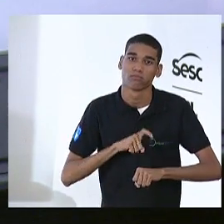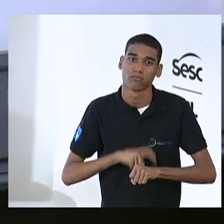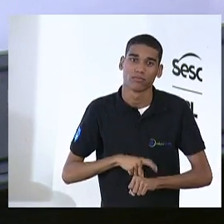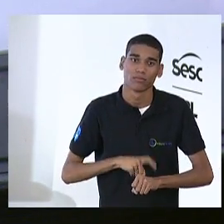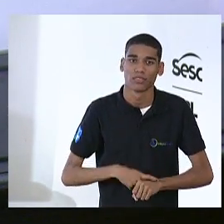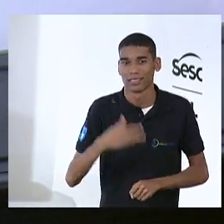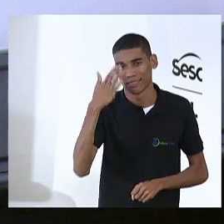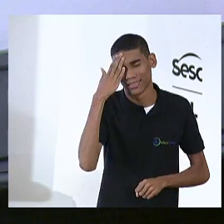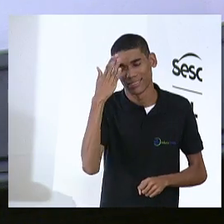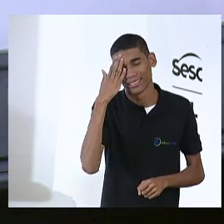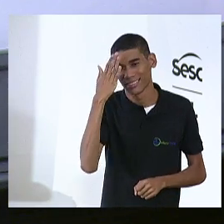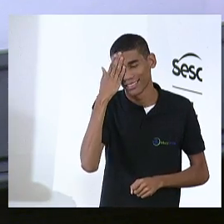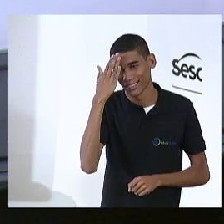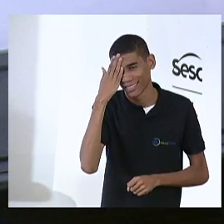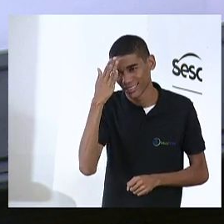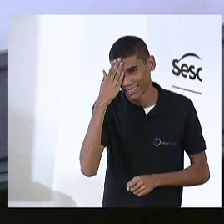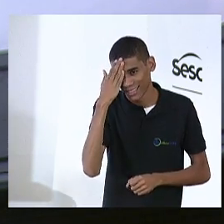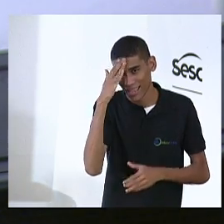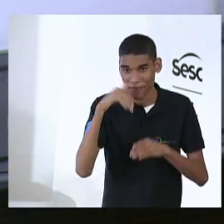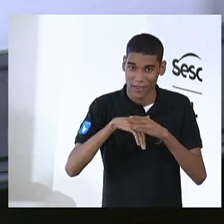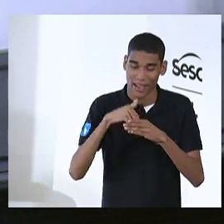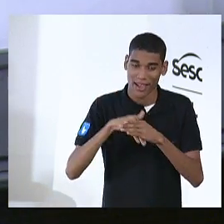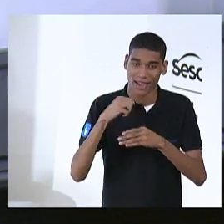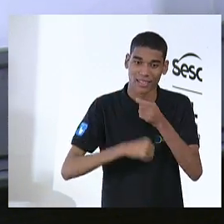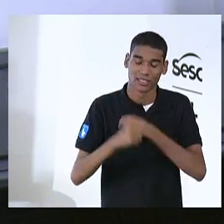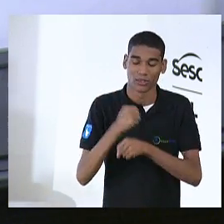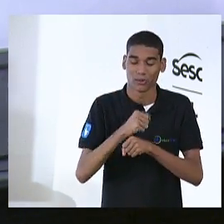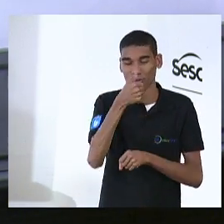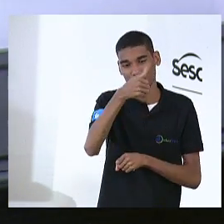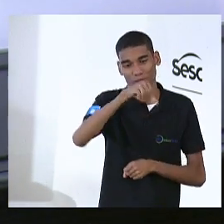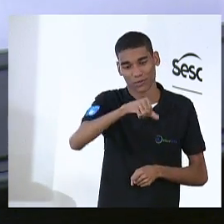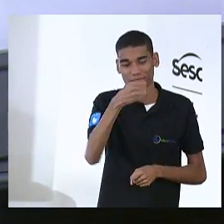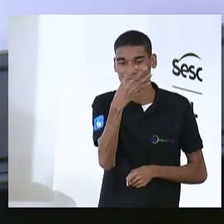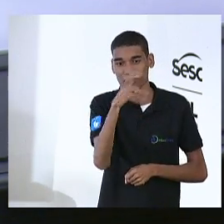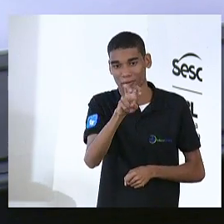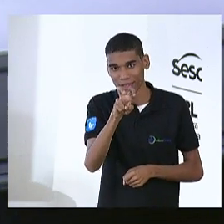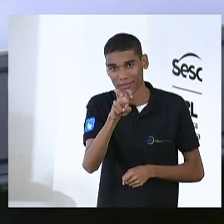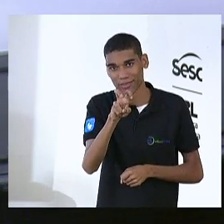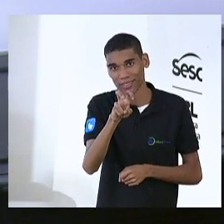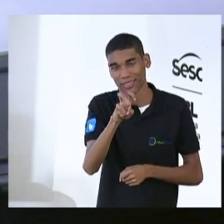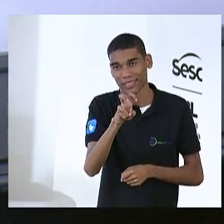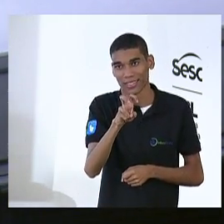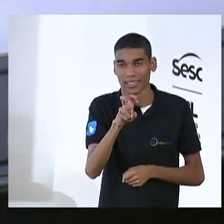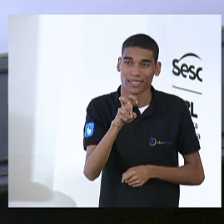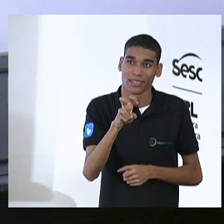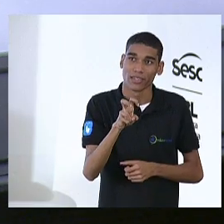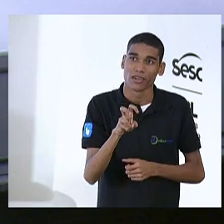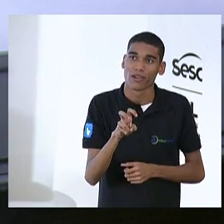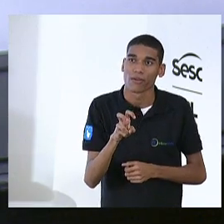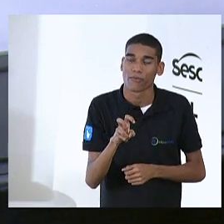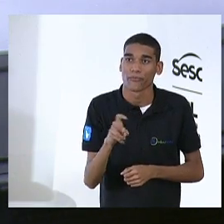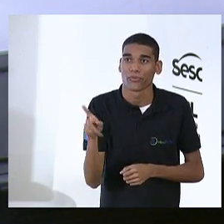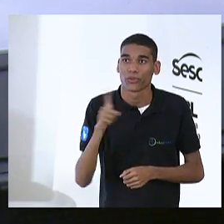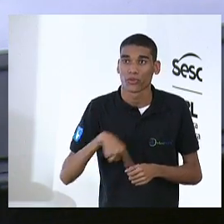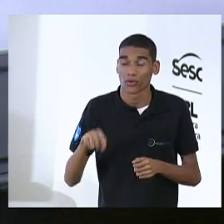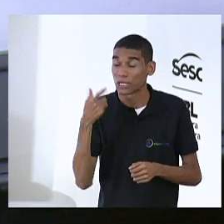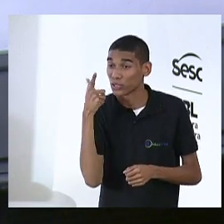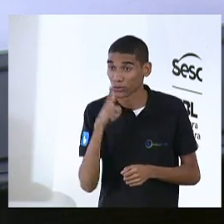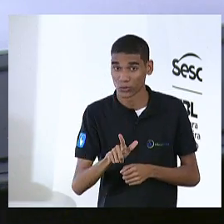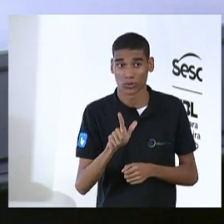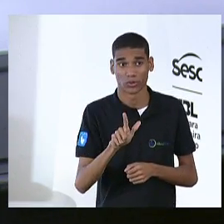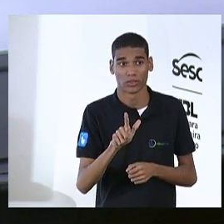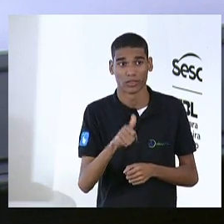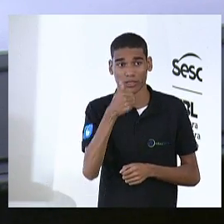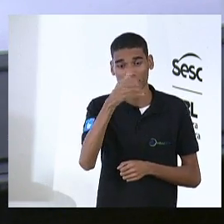sabe, a eleição de 1945... para falar, né, para retomar o teu argumento, quer dizer, nós só atingimos